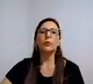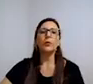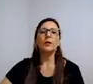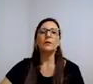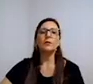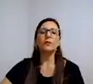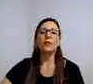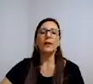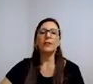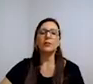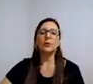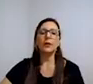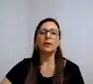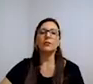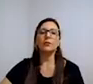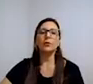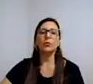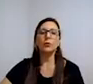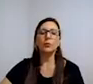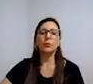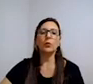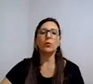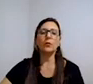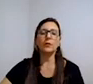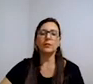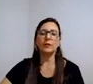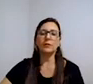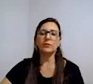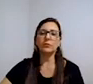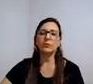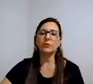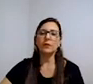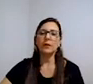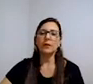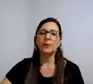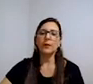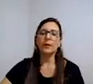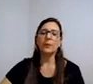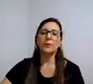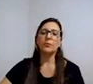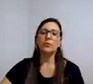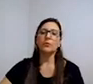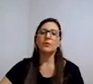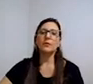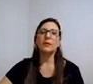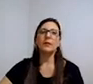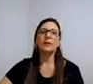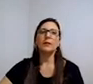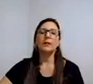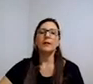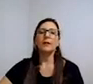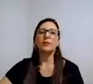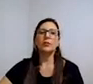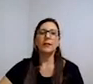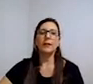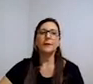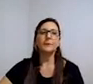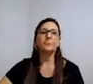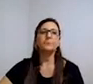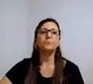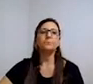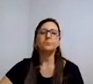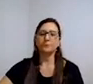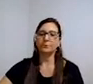a pupila se fecha para que diminua um pouco a quantidade de luz, para que a pessoa consiga